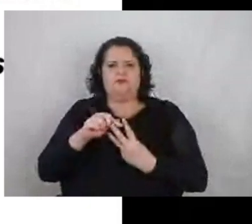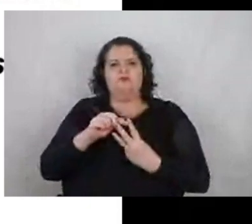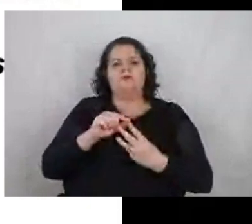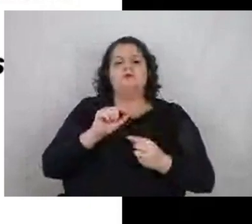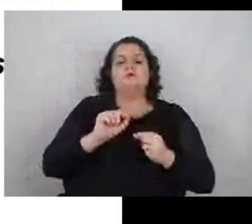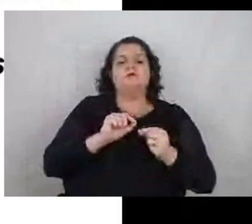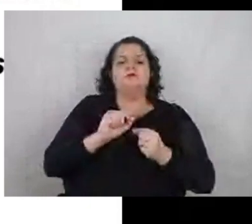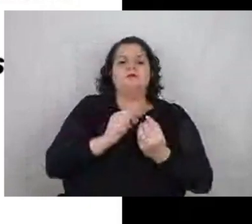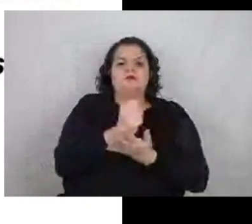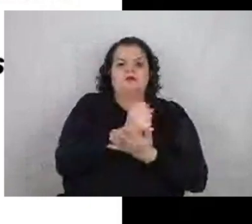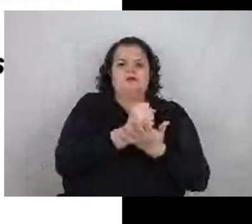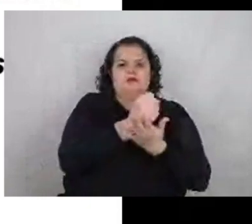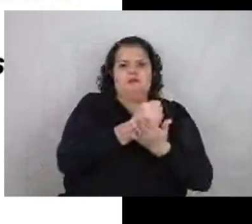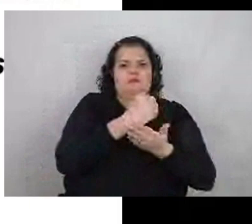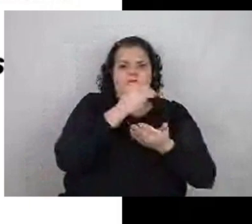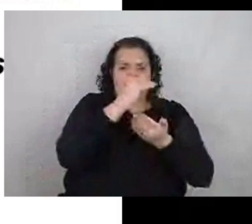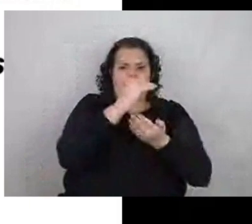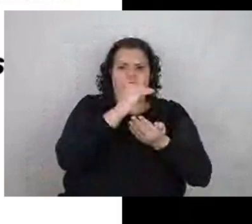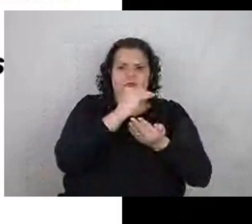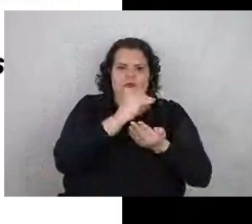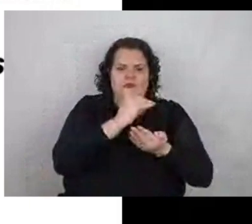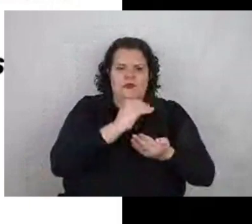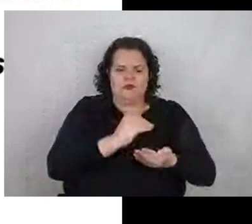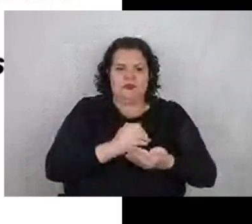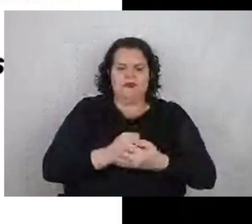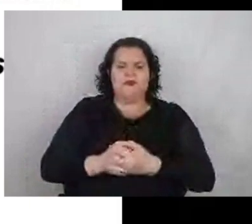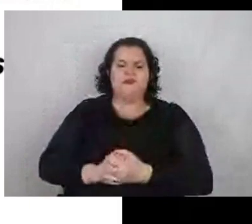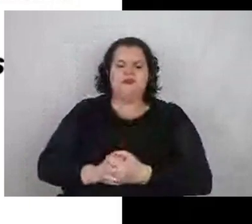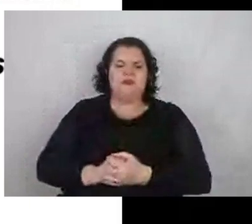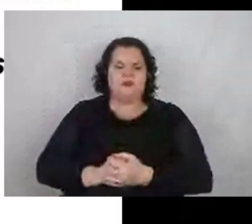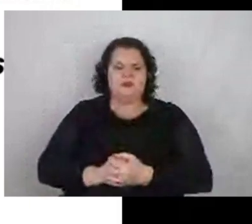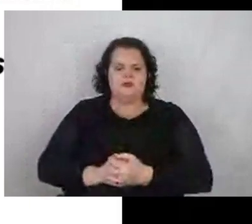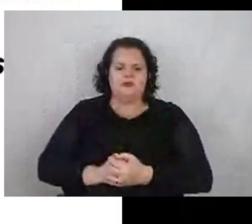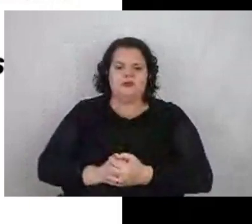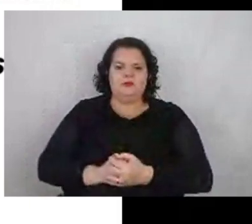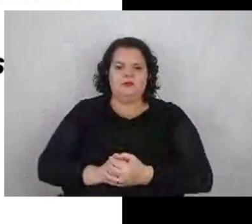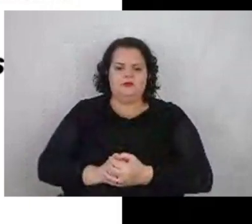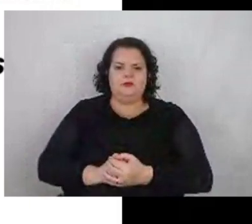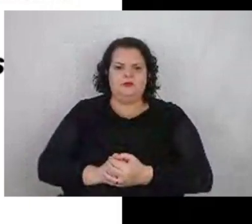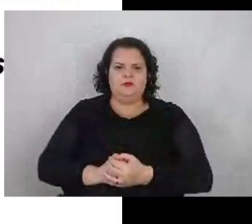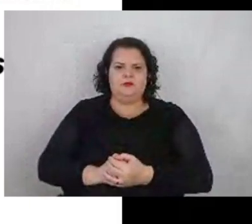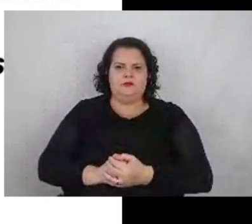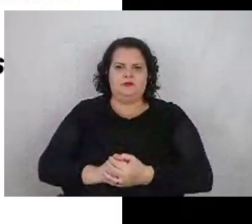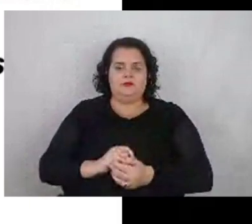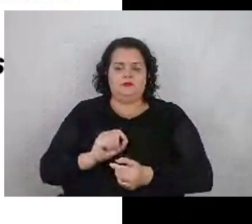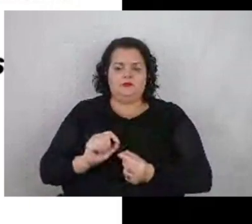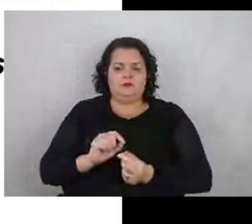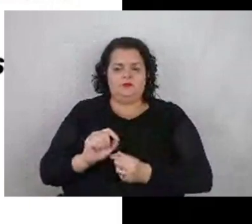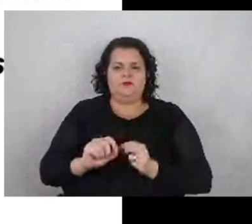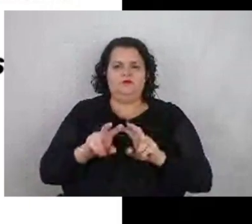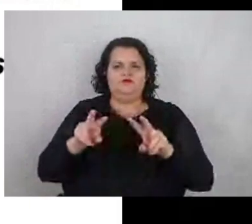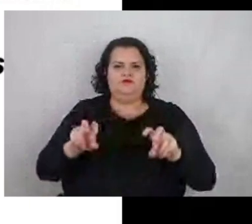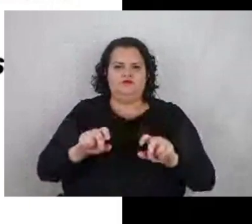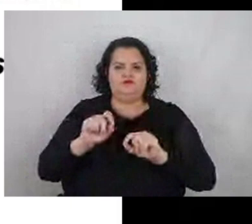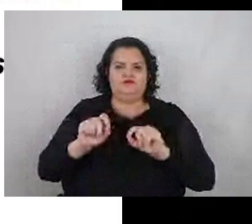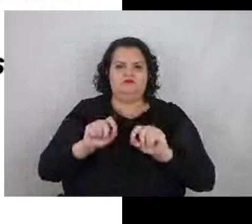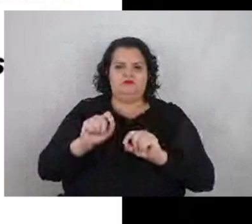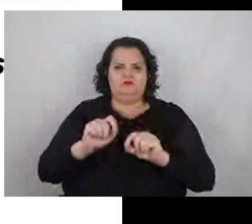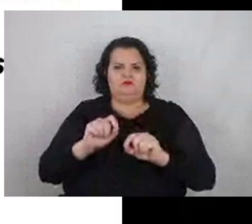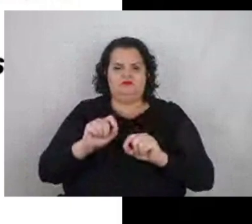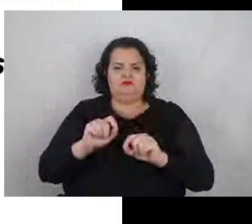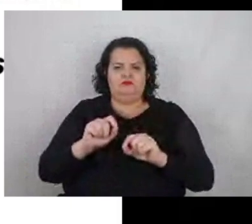fármacos já utilizados na clínica, em forma na sua